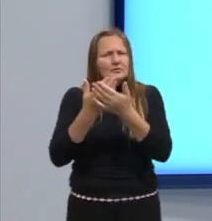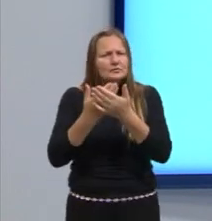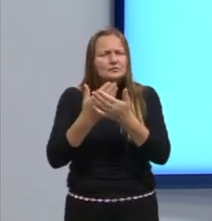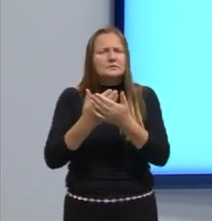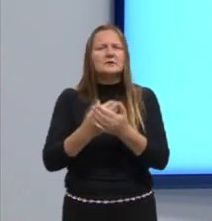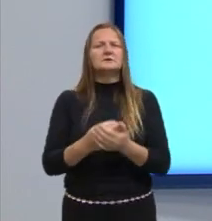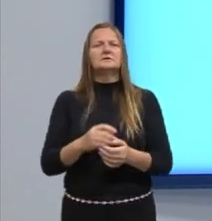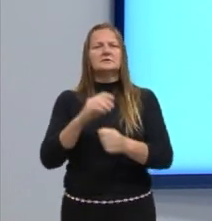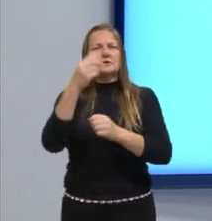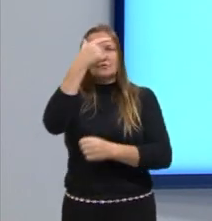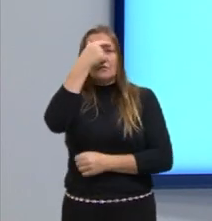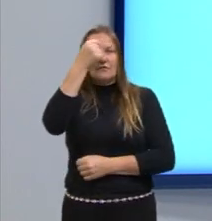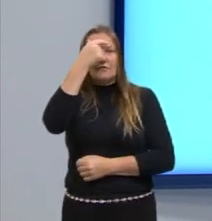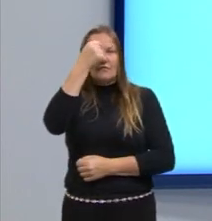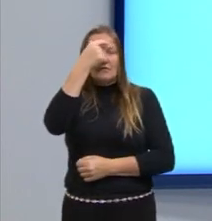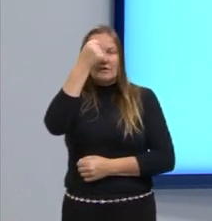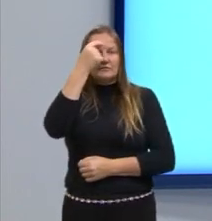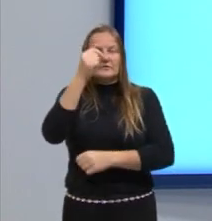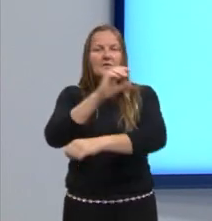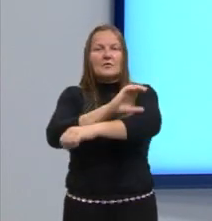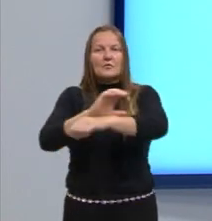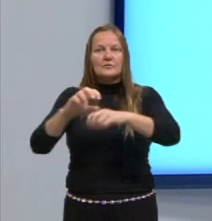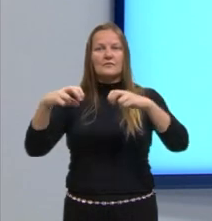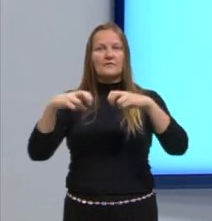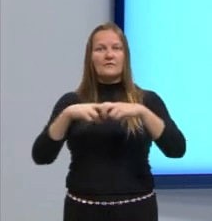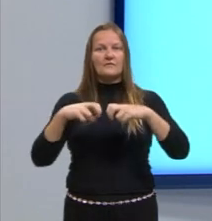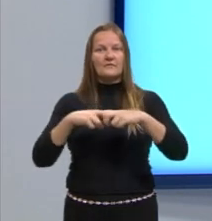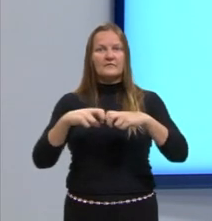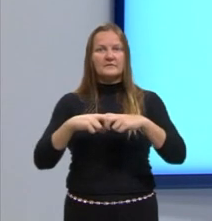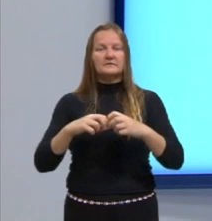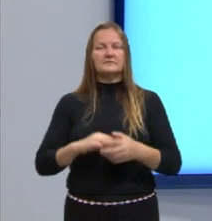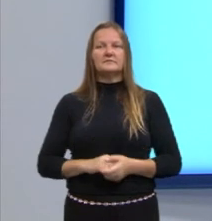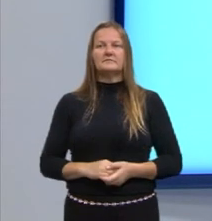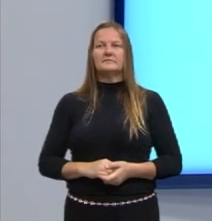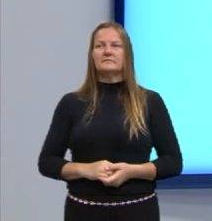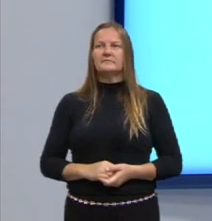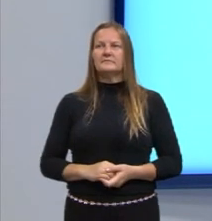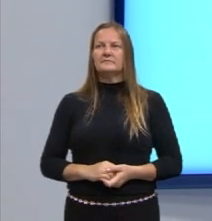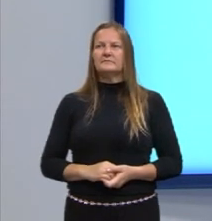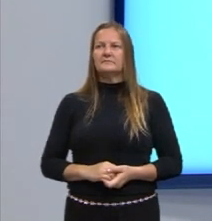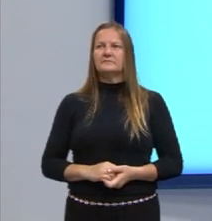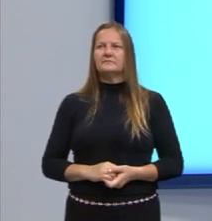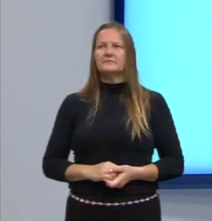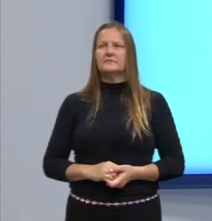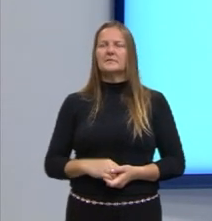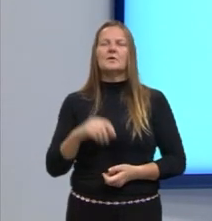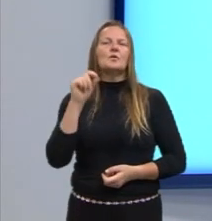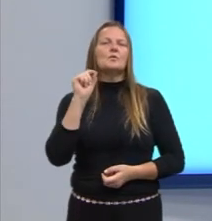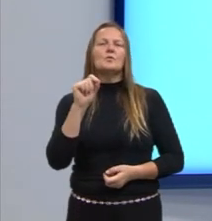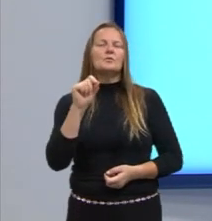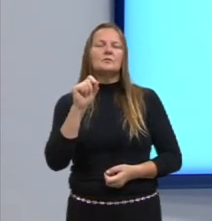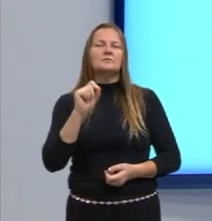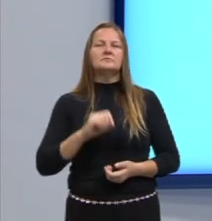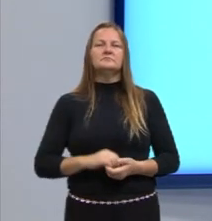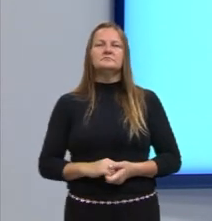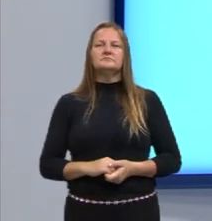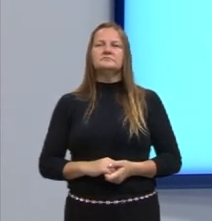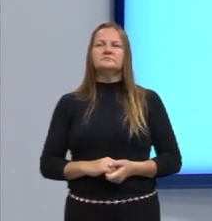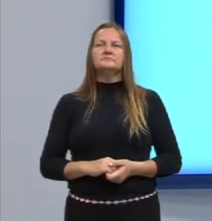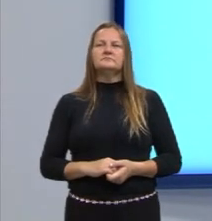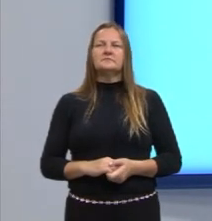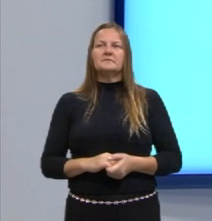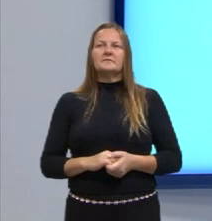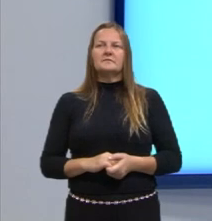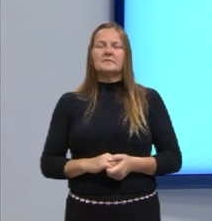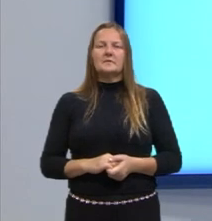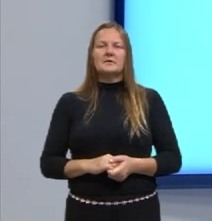nas universidades em cursos de física né então o que que é Física Quântica né a gente falou